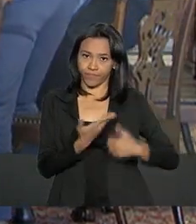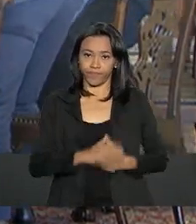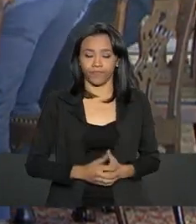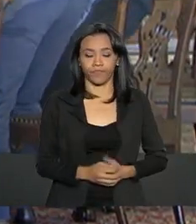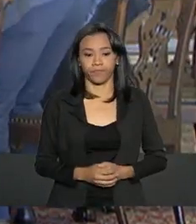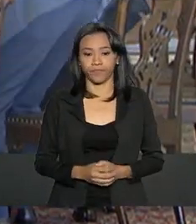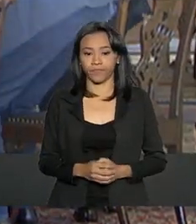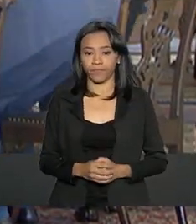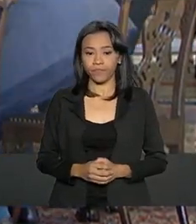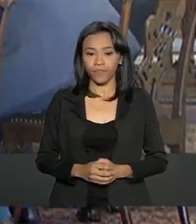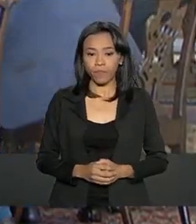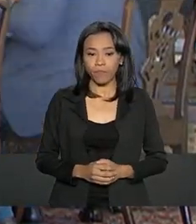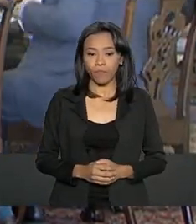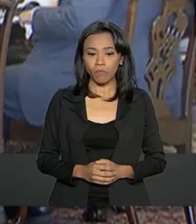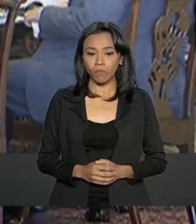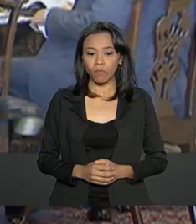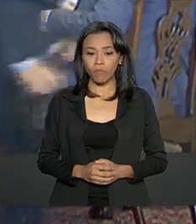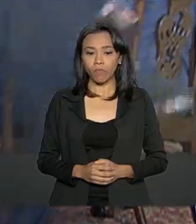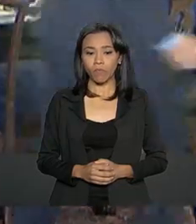Argentina.